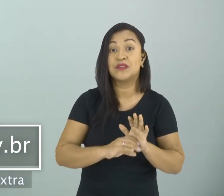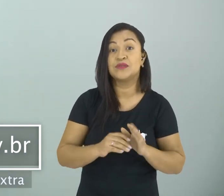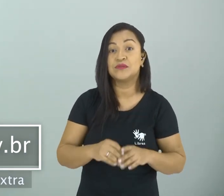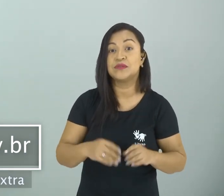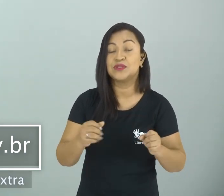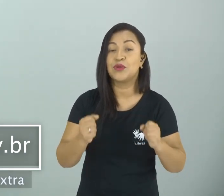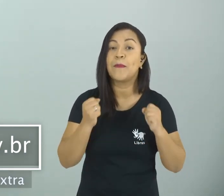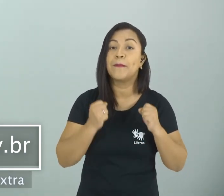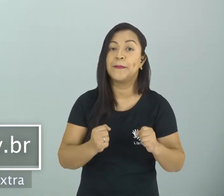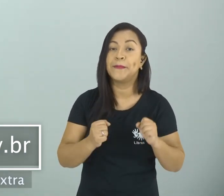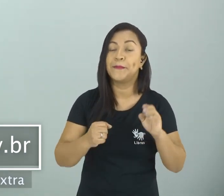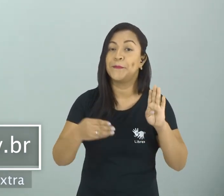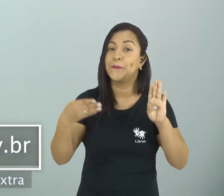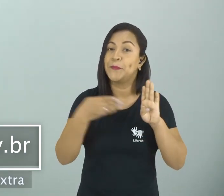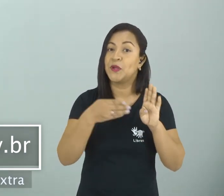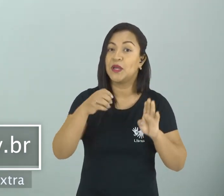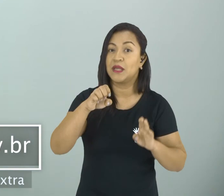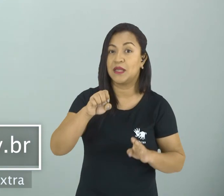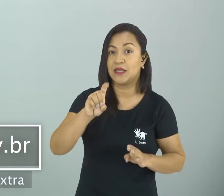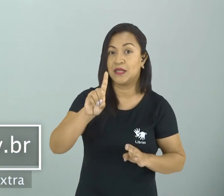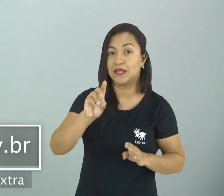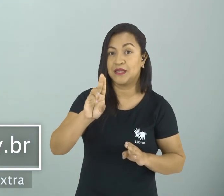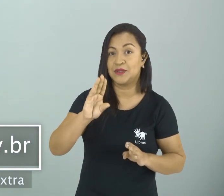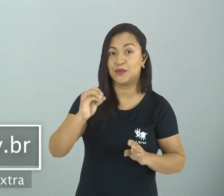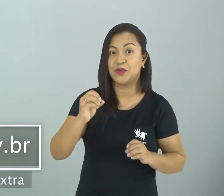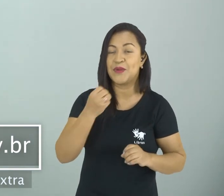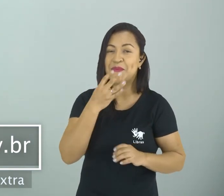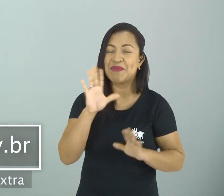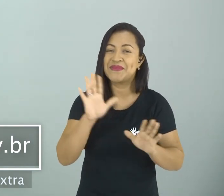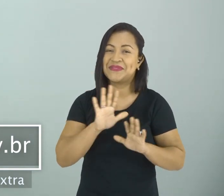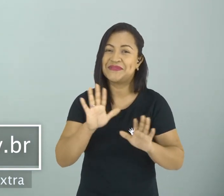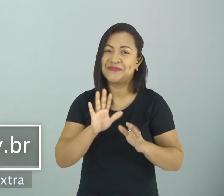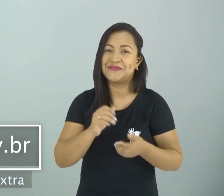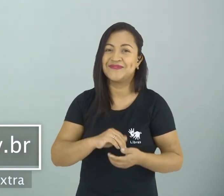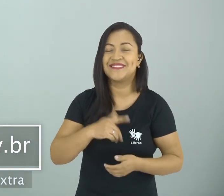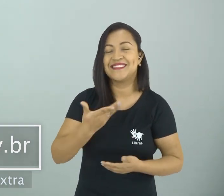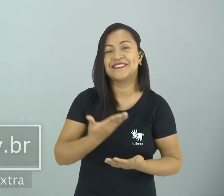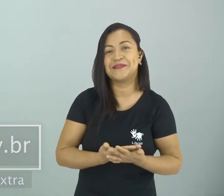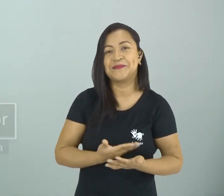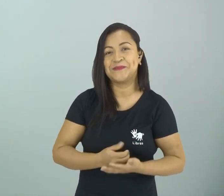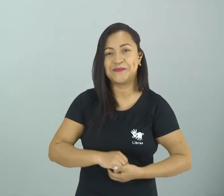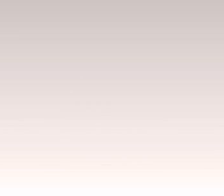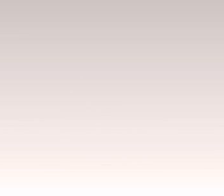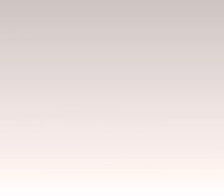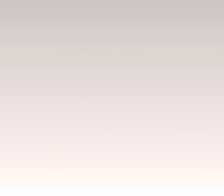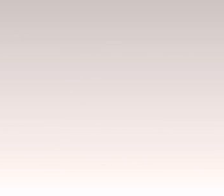podem acessar a plataforma Eduque. Bons estudos e até a próxima aula!